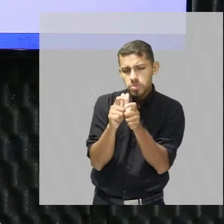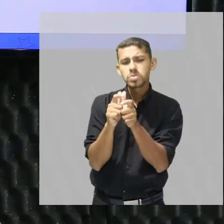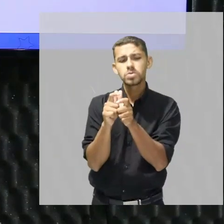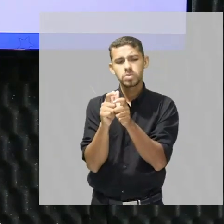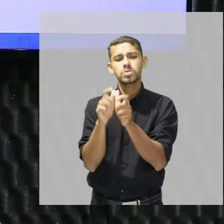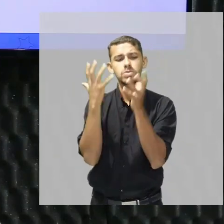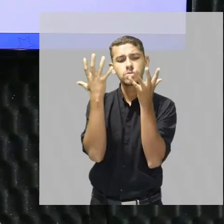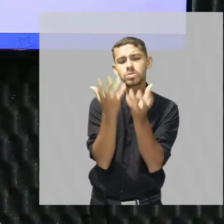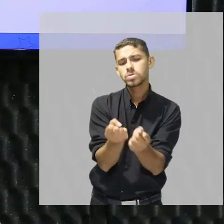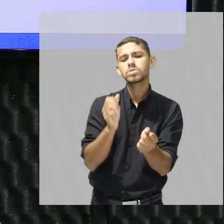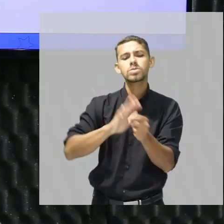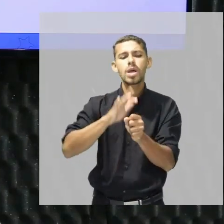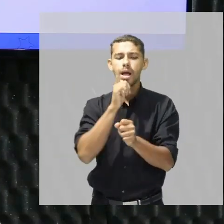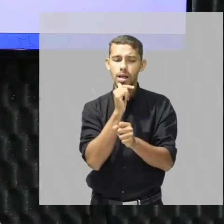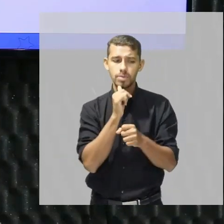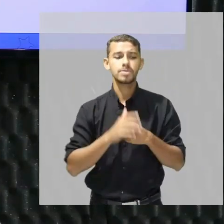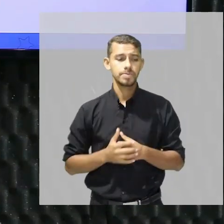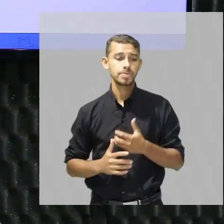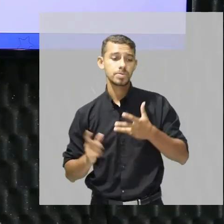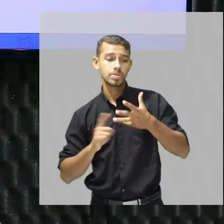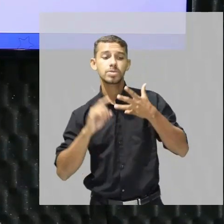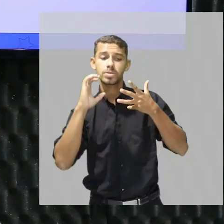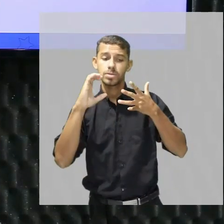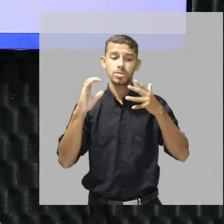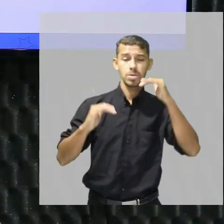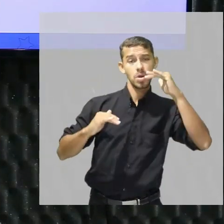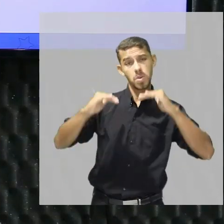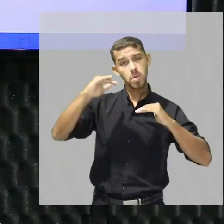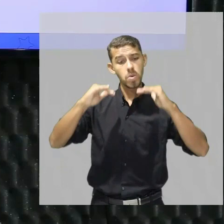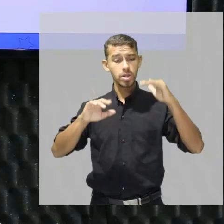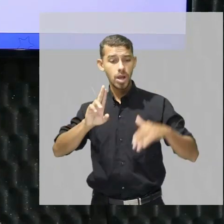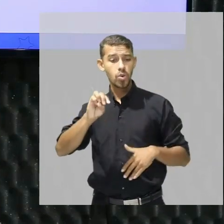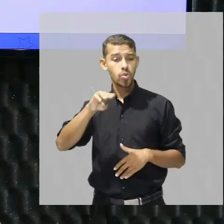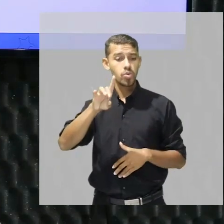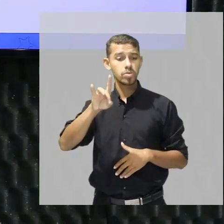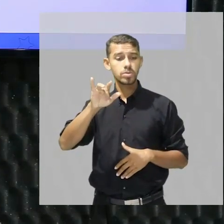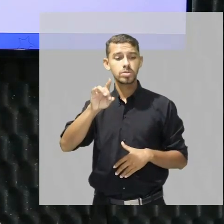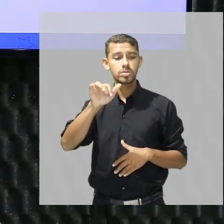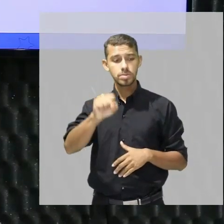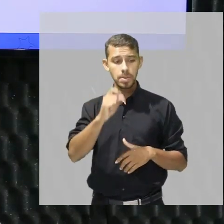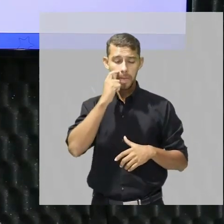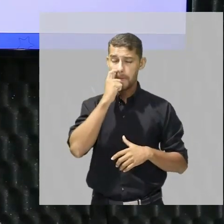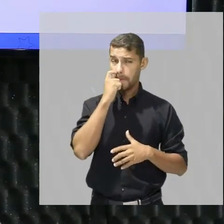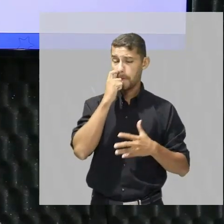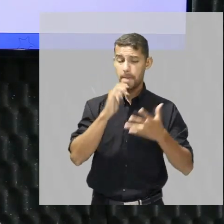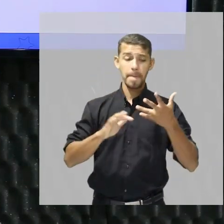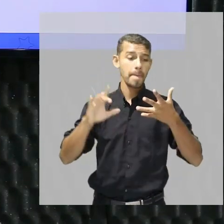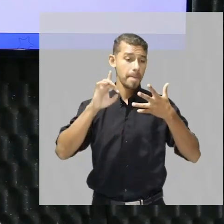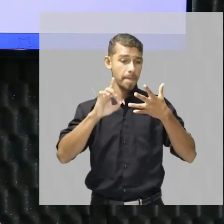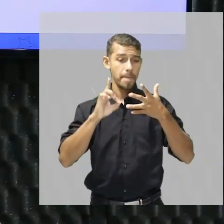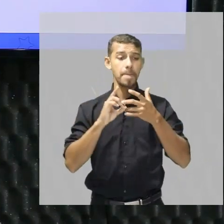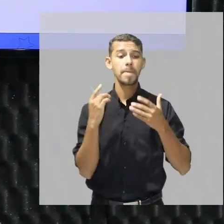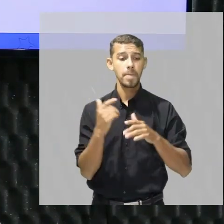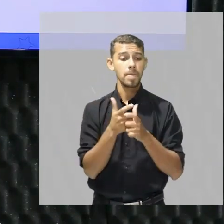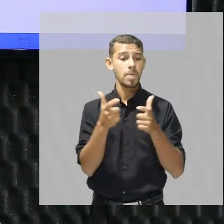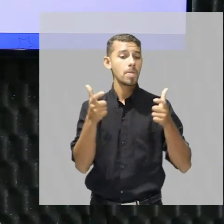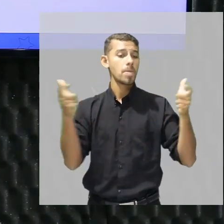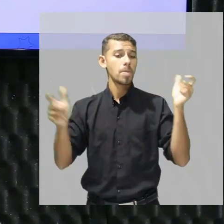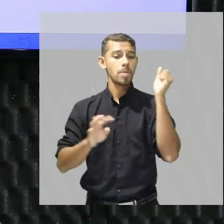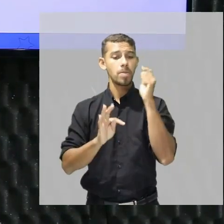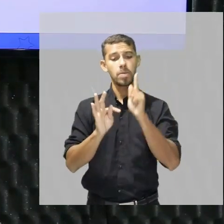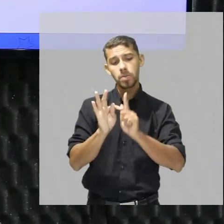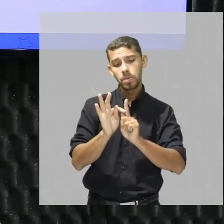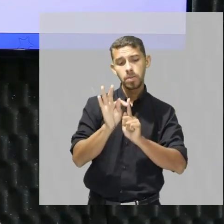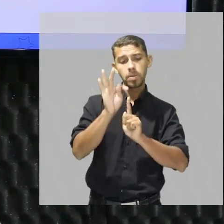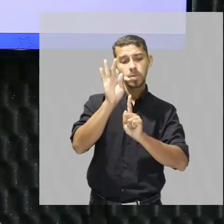da umidade, elevação da temperatura ou uma liberação de oxigênio. Então a gente precisa entender